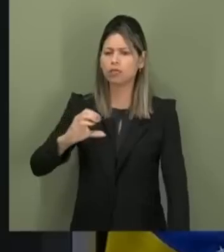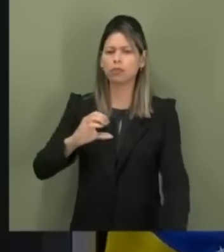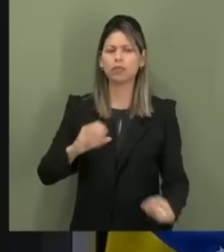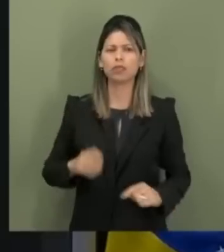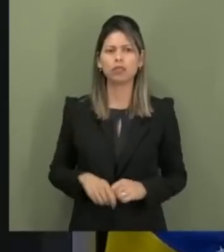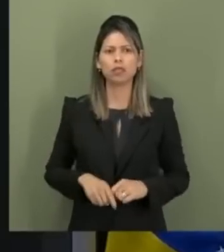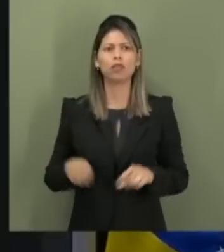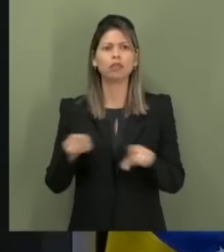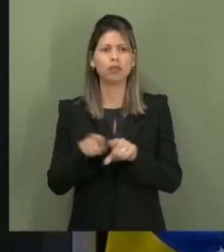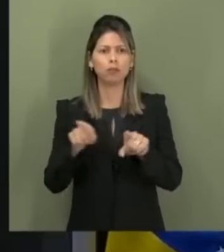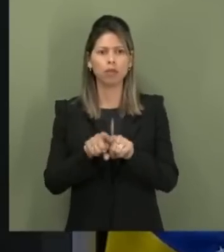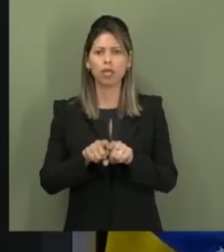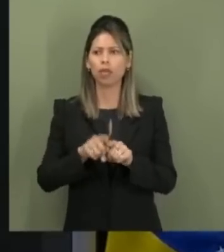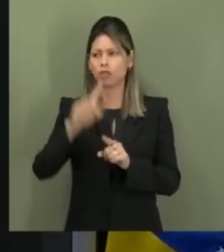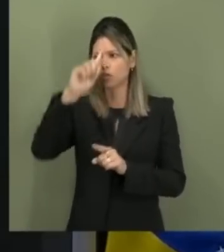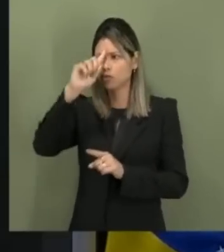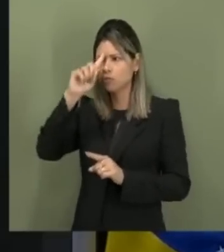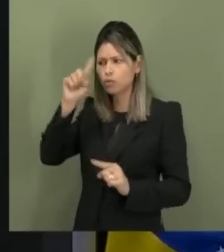da República.